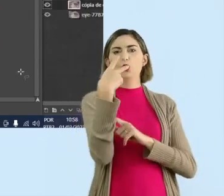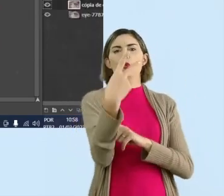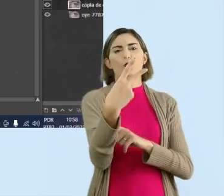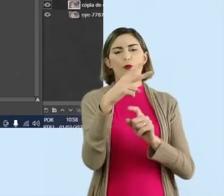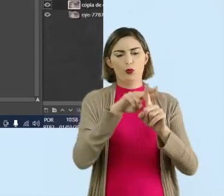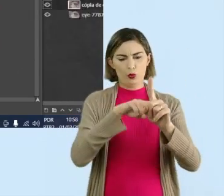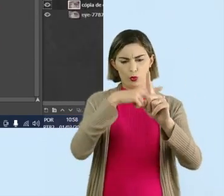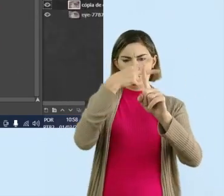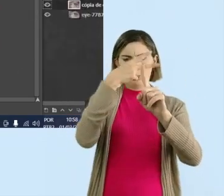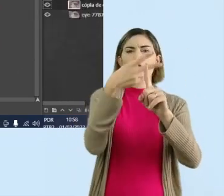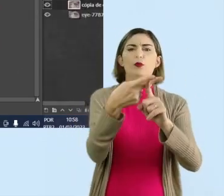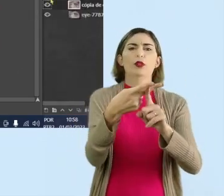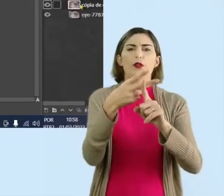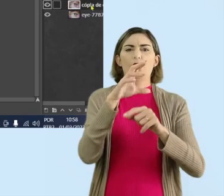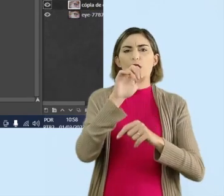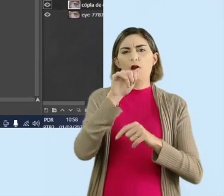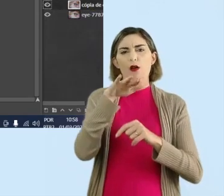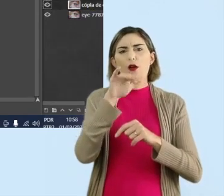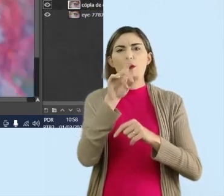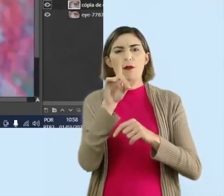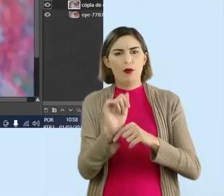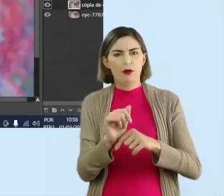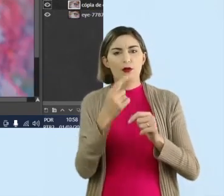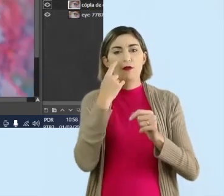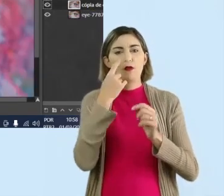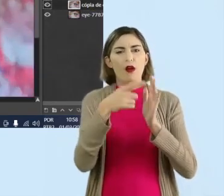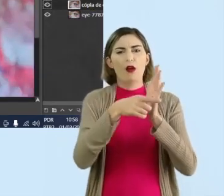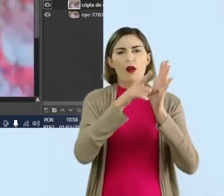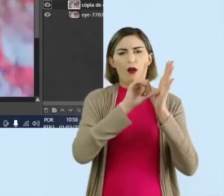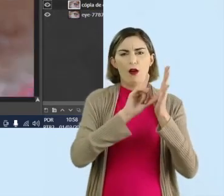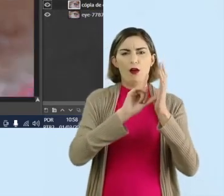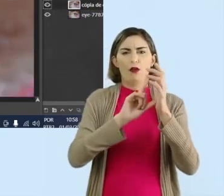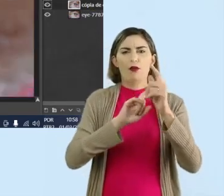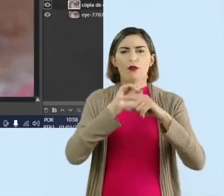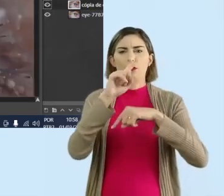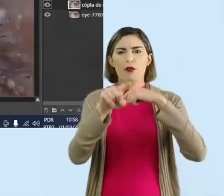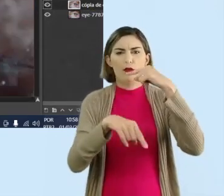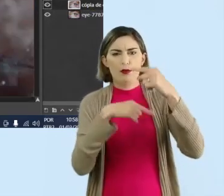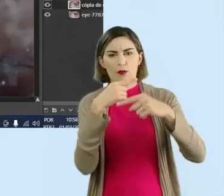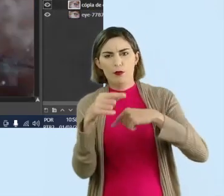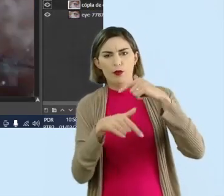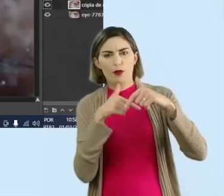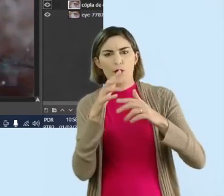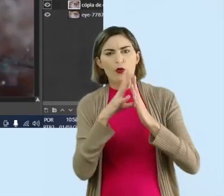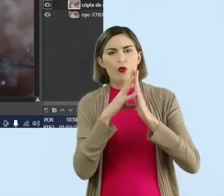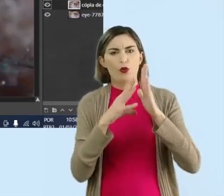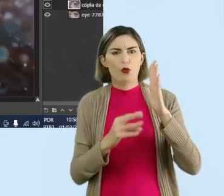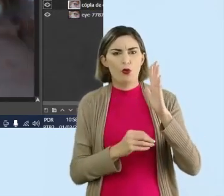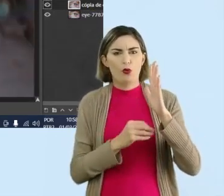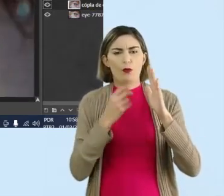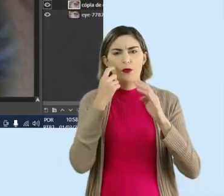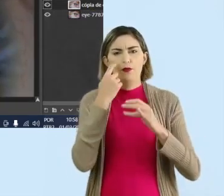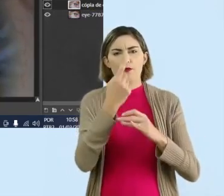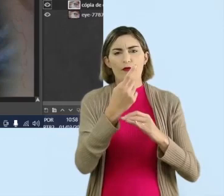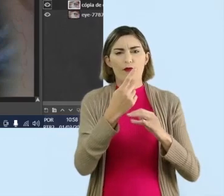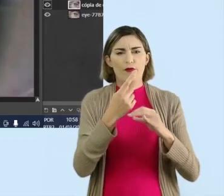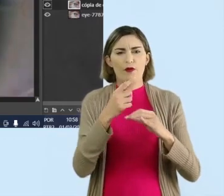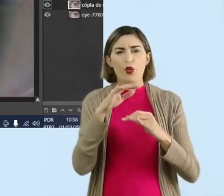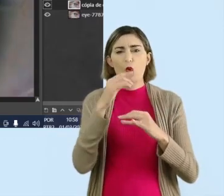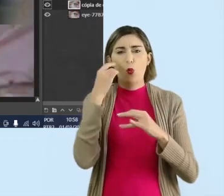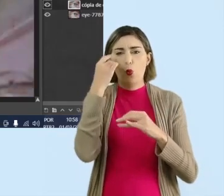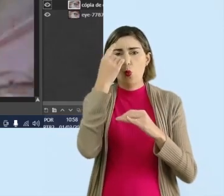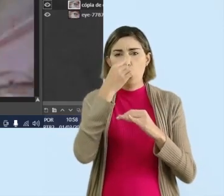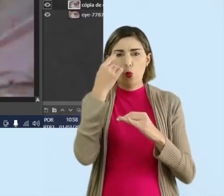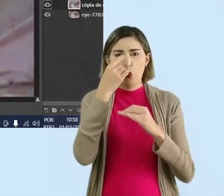para que a gente possa ter o antes e depois. Vamos trabalhar com a cópia. Tenta enquadrar o máximo possível o olho, dar um zoom com